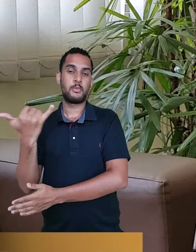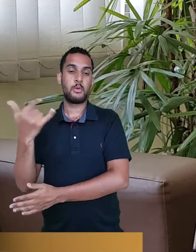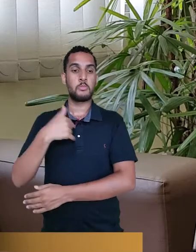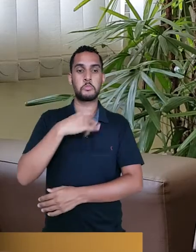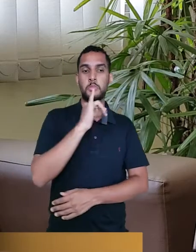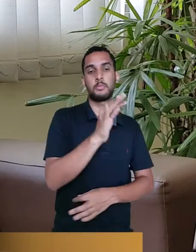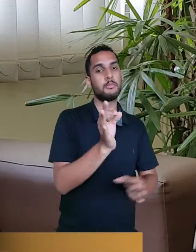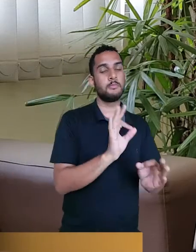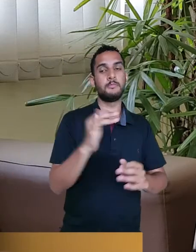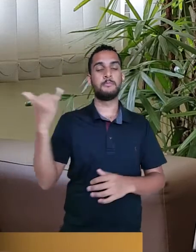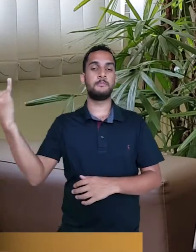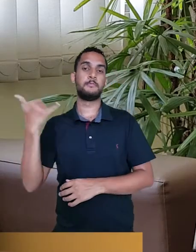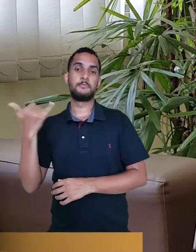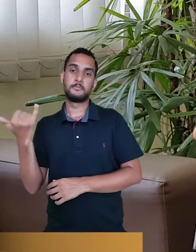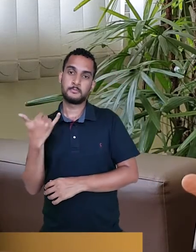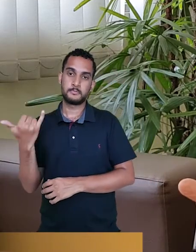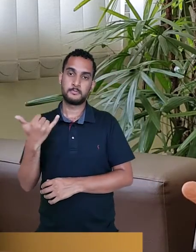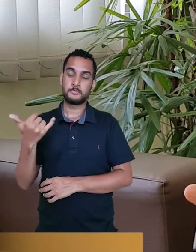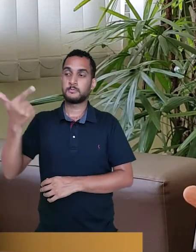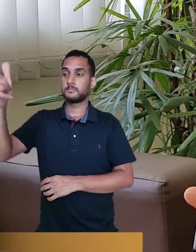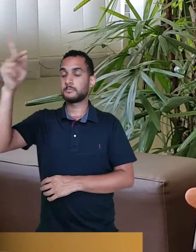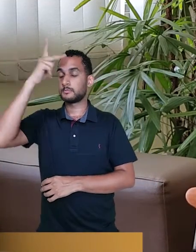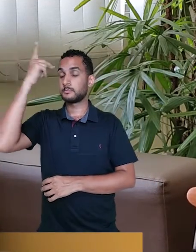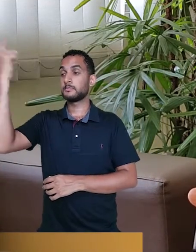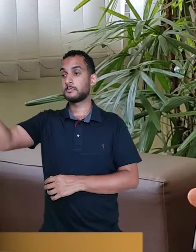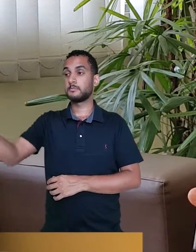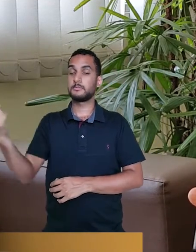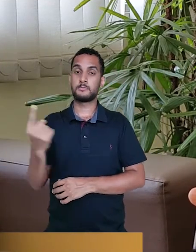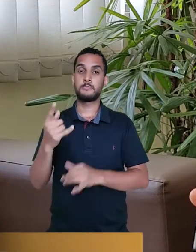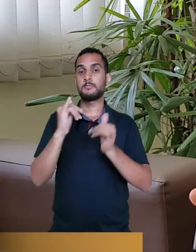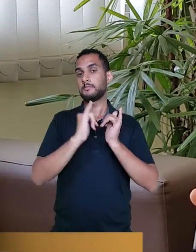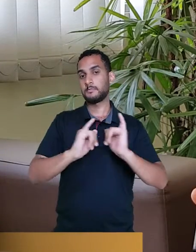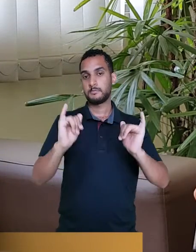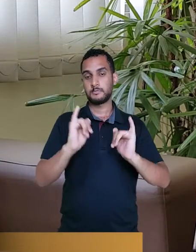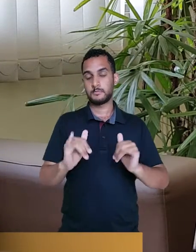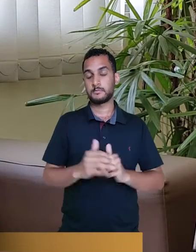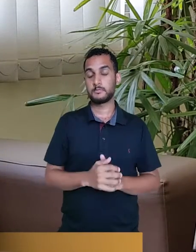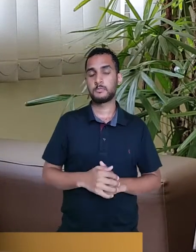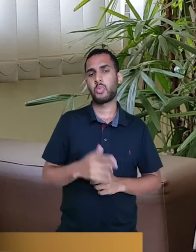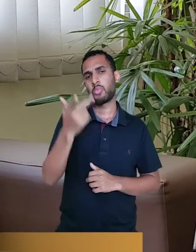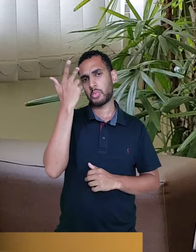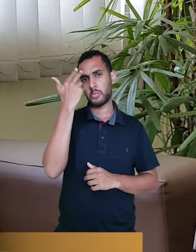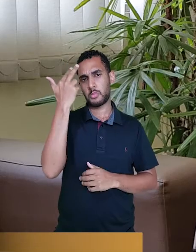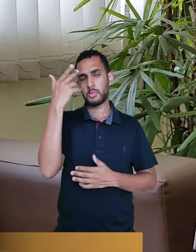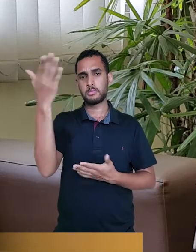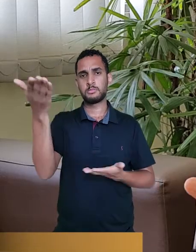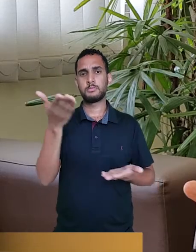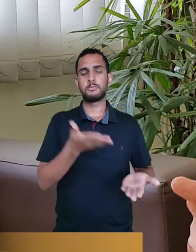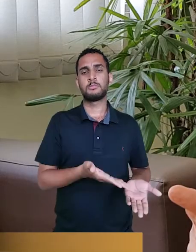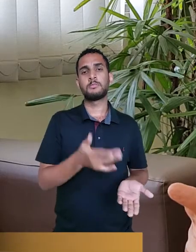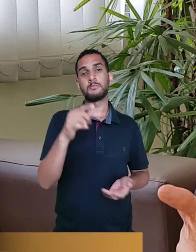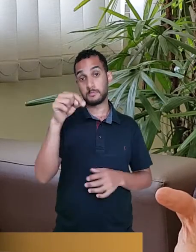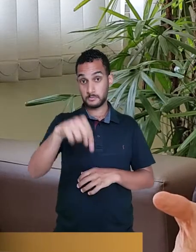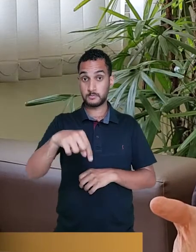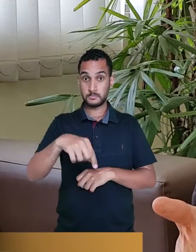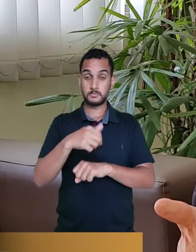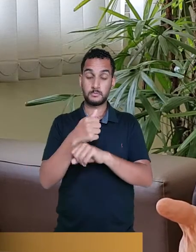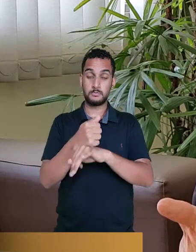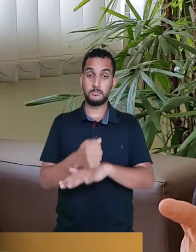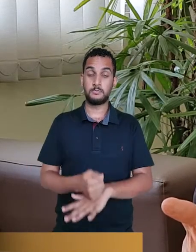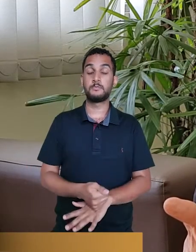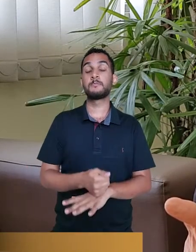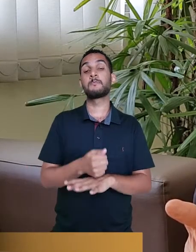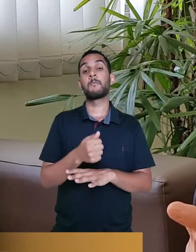Deus. Alguém vem nos anunciar a palavra de Deus. Normalmente, a gente convida aqui